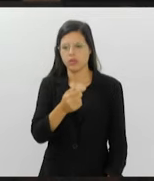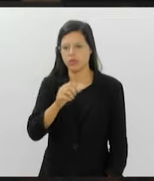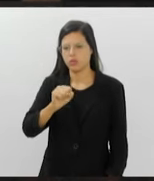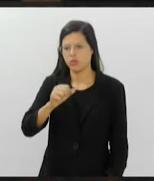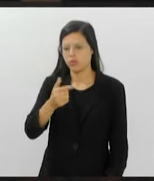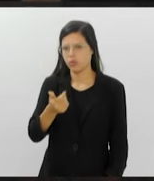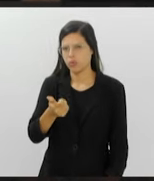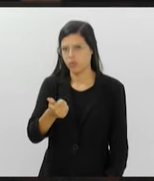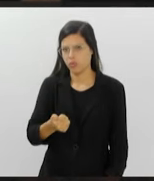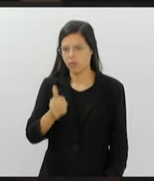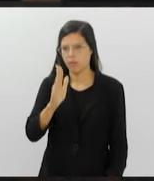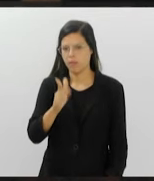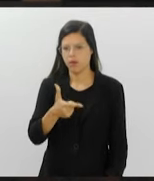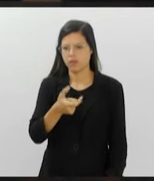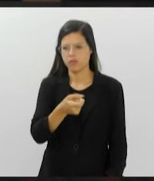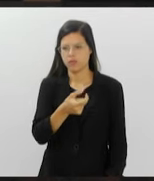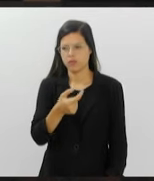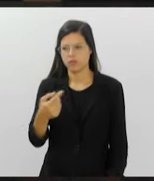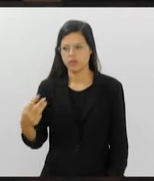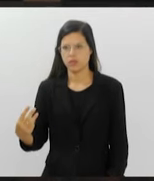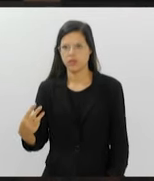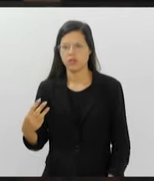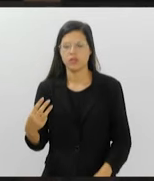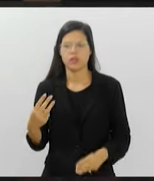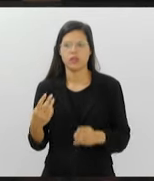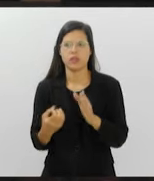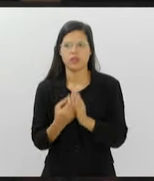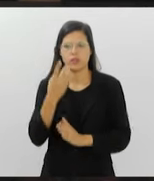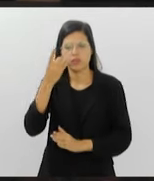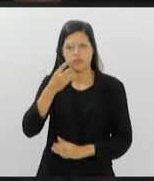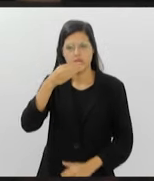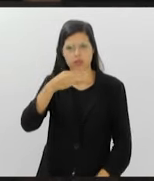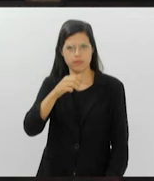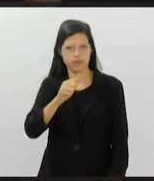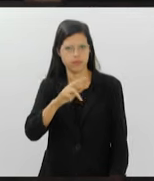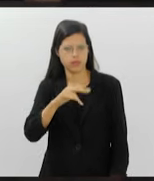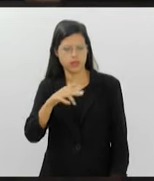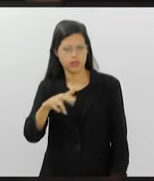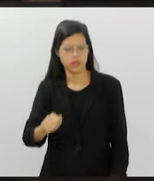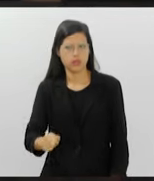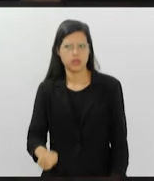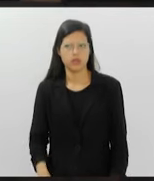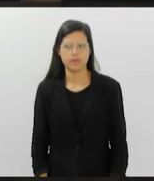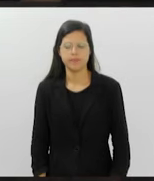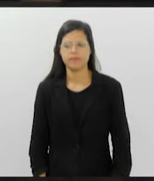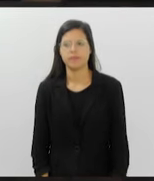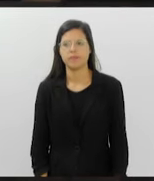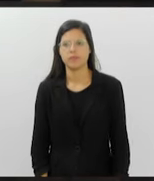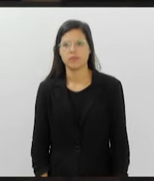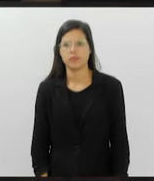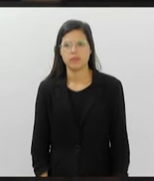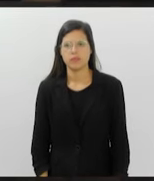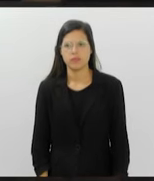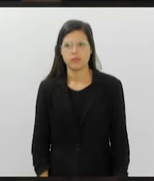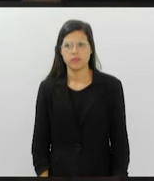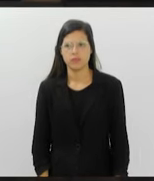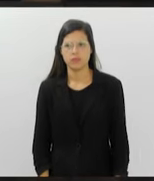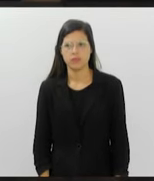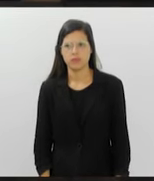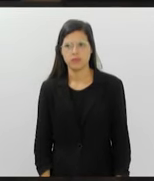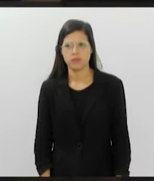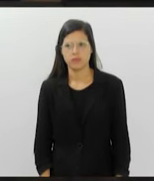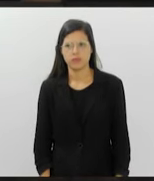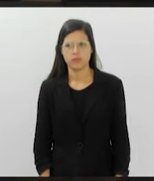de 2023, de autoria da deputada Marina, do MST, que... Está mal...